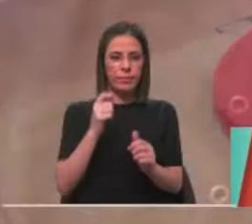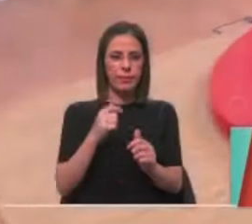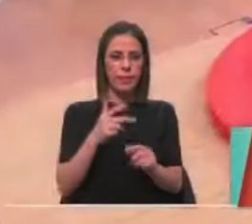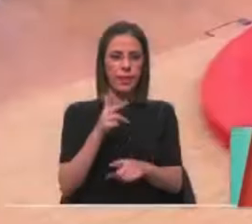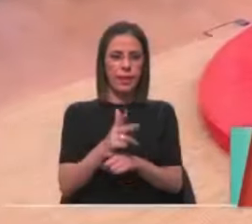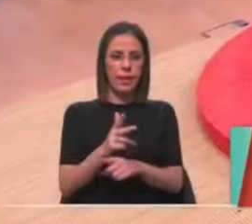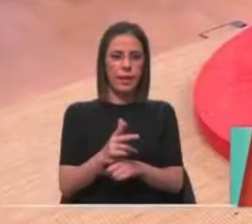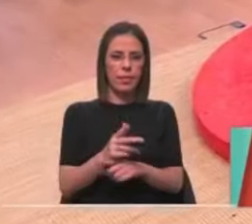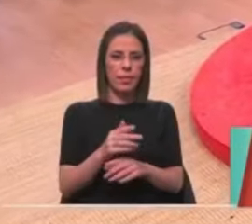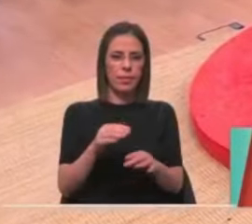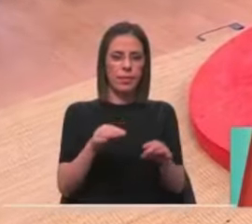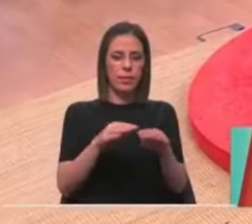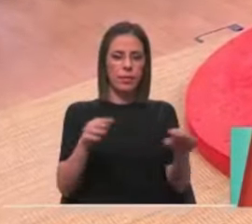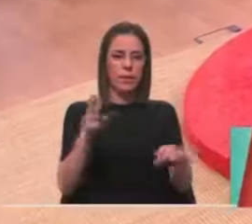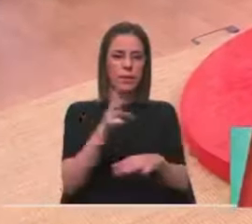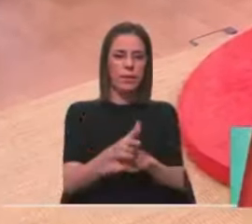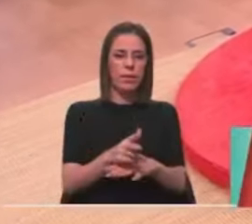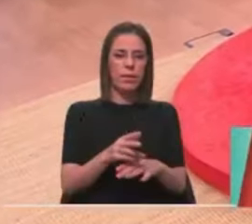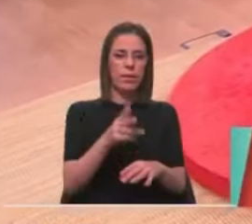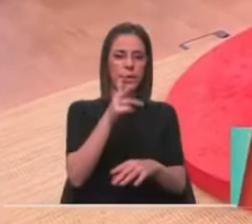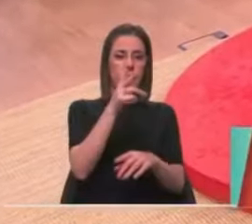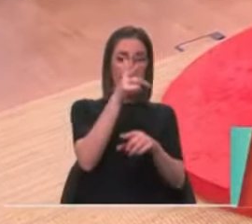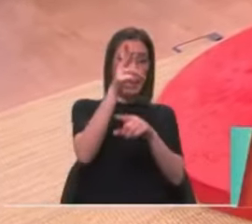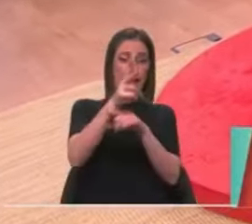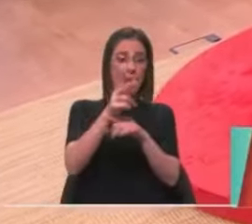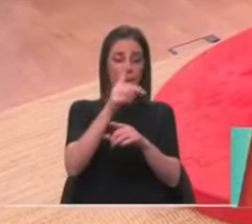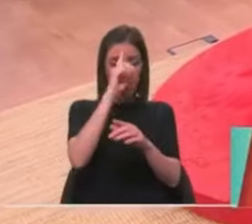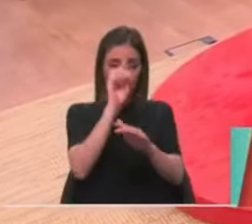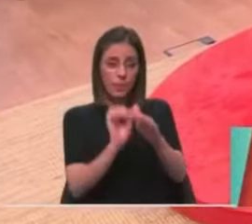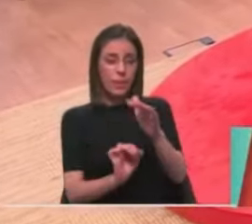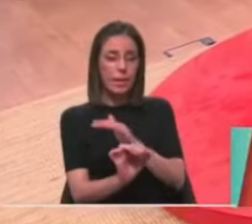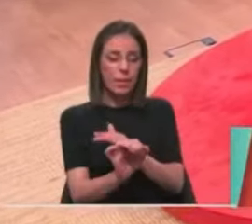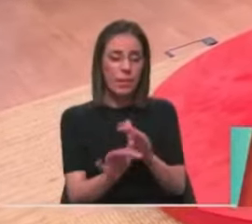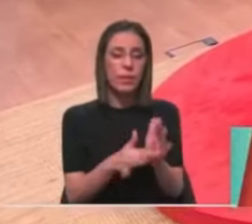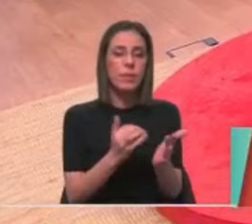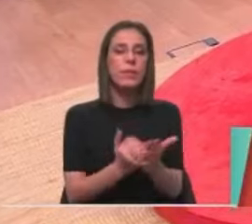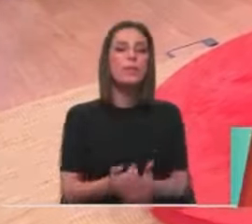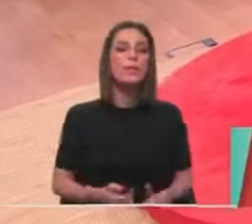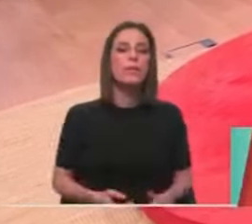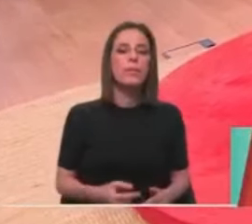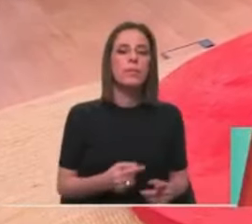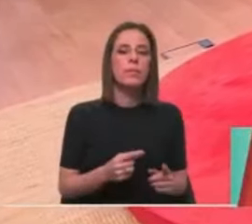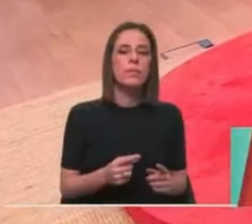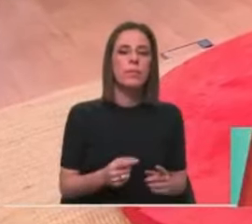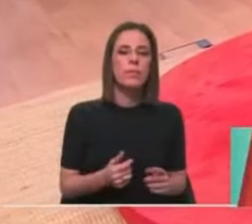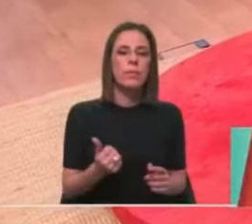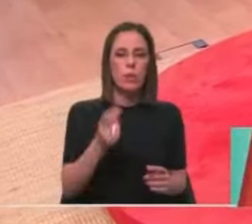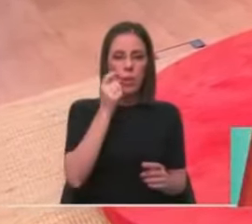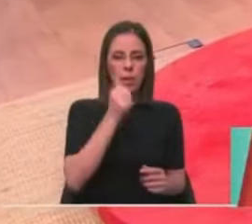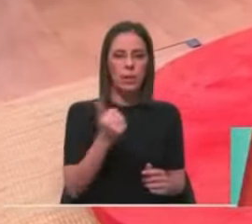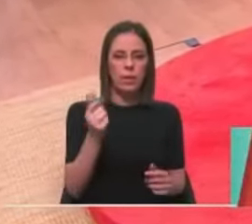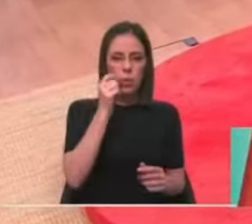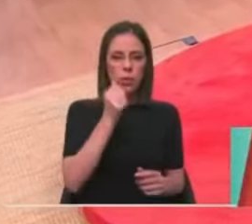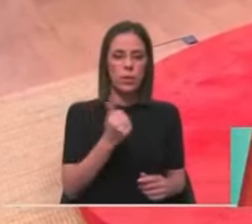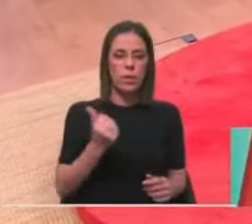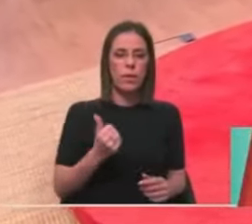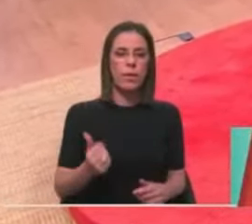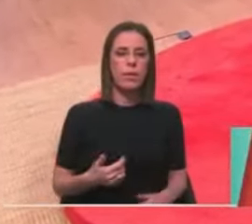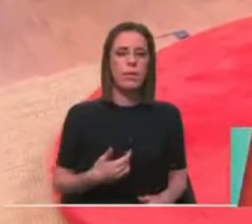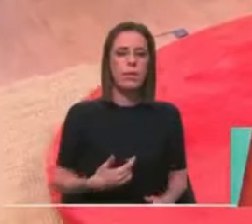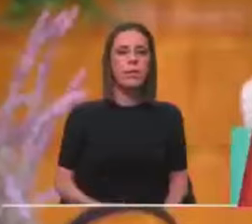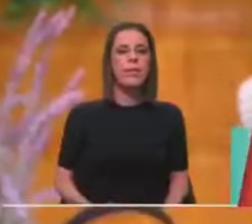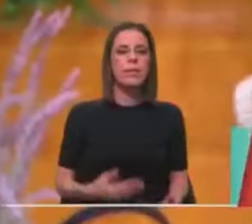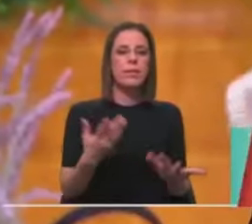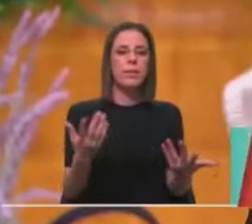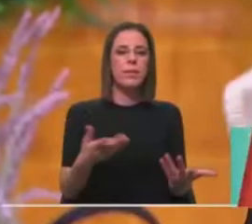câmara, debaixo, assim, como está aqui esta câmara, estava ali por baixo, e dizia, ganham os rapazes, rapazes. E eu